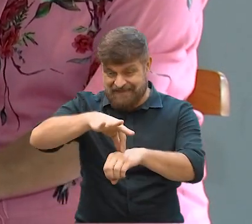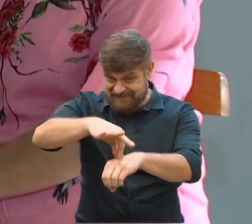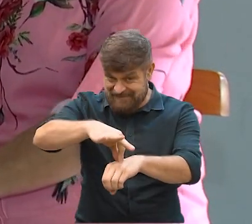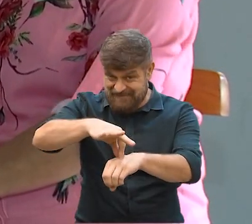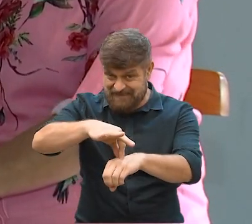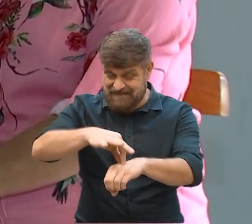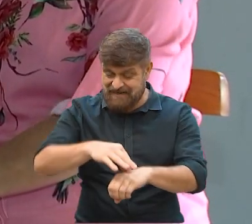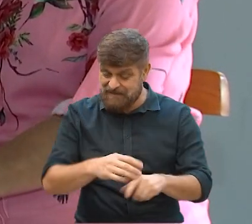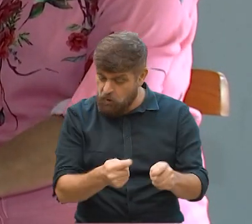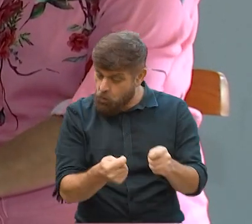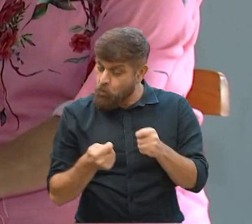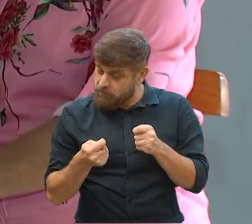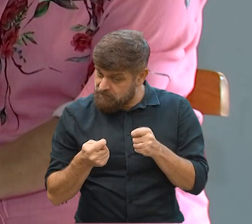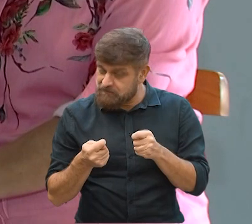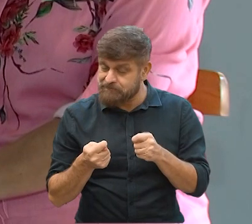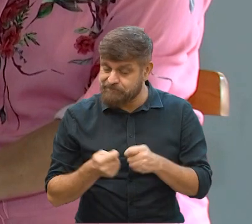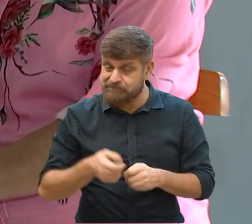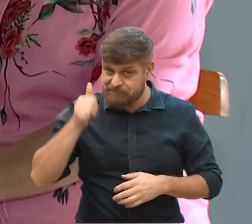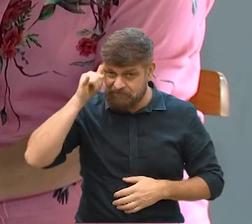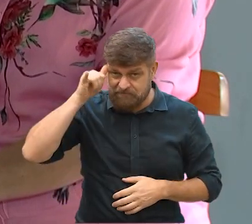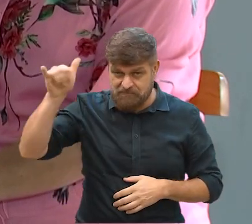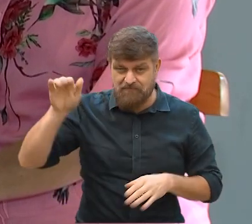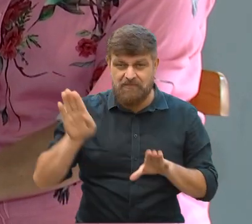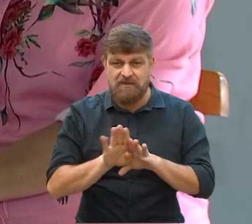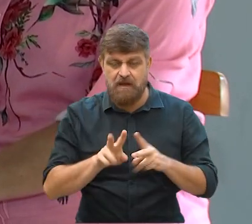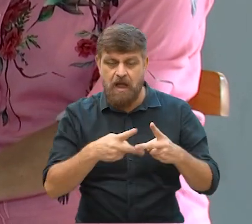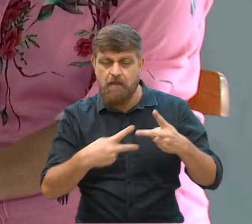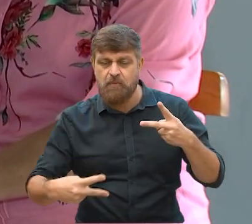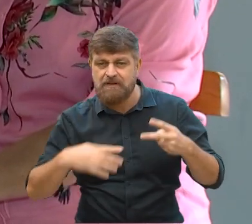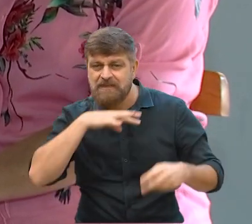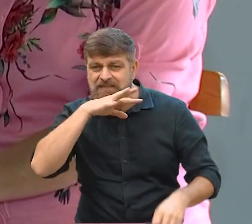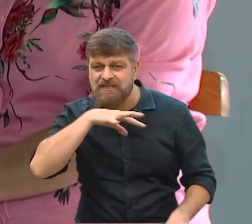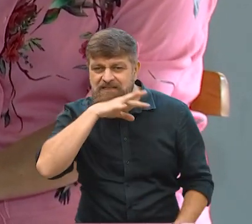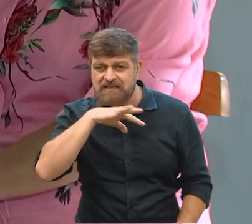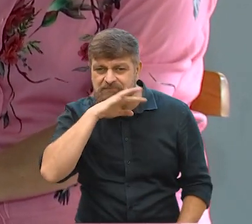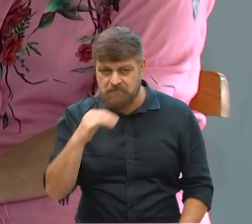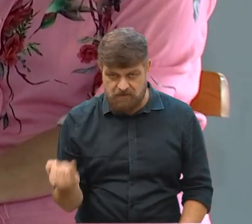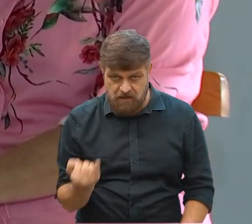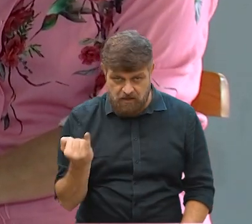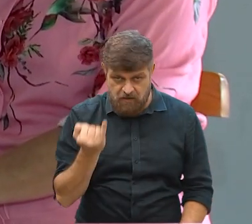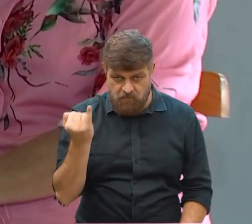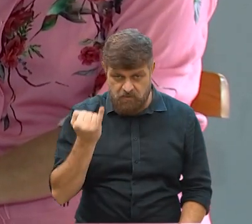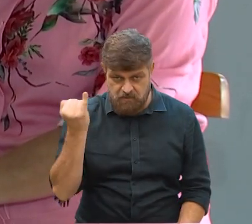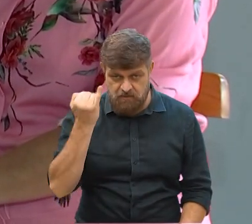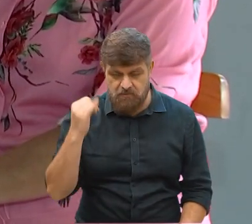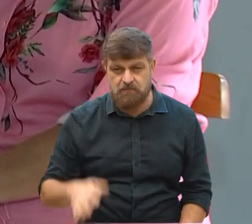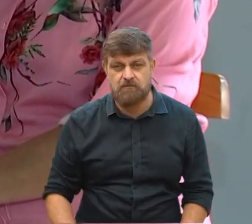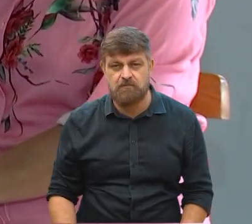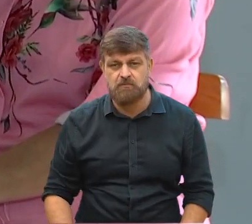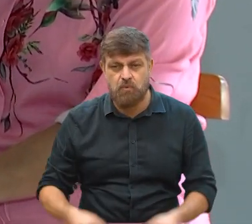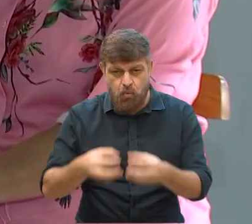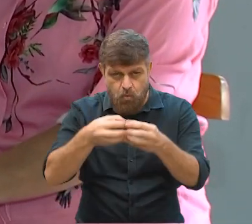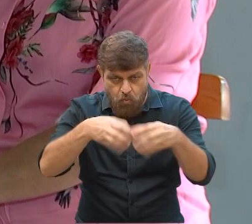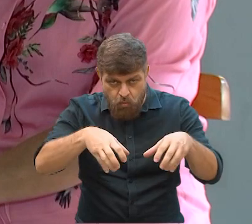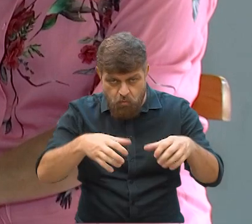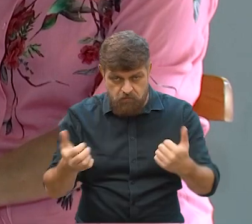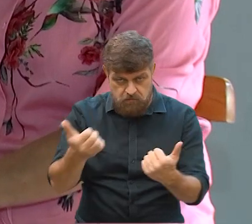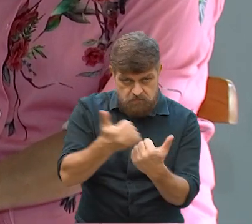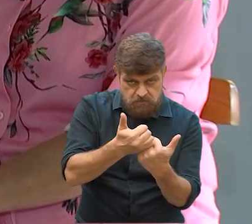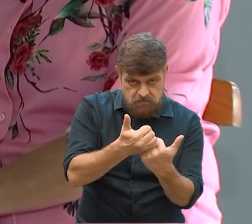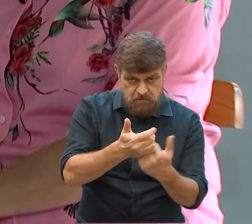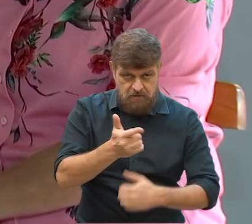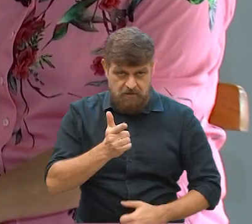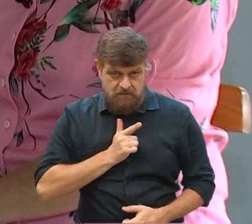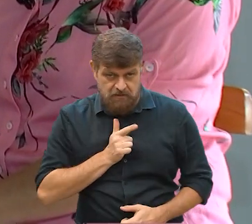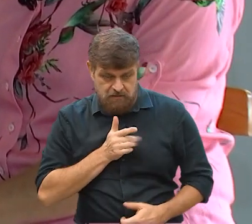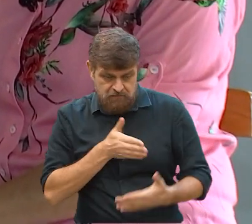carne, restringir um pouco mais, mas a proteína animal ela é importante também para o nosso organismo. O ovo substituiria? Ele